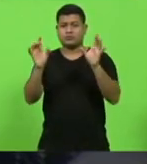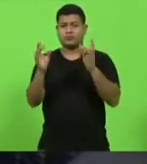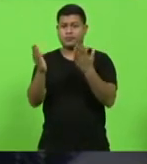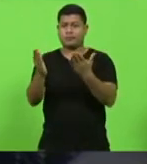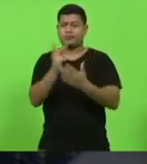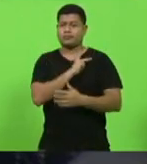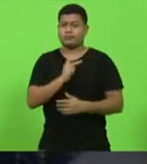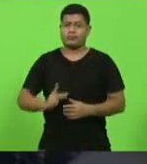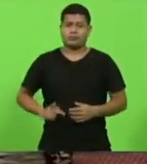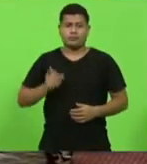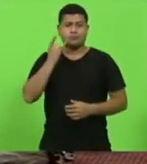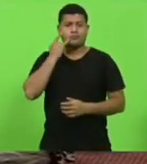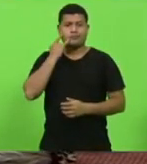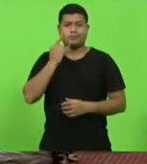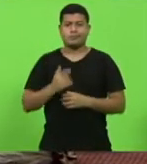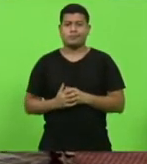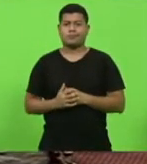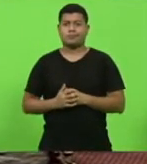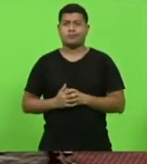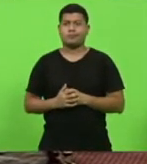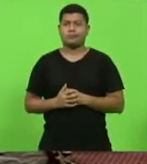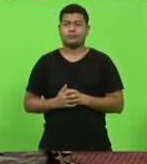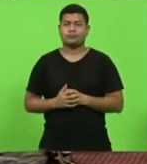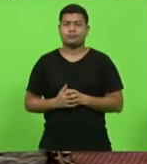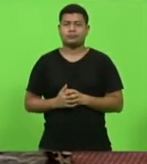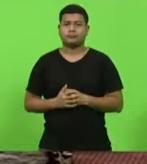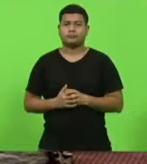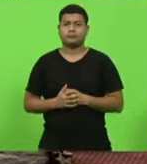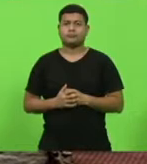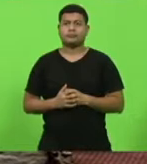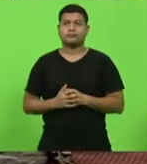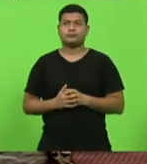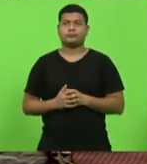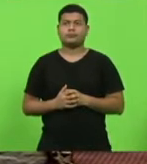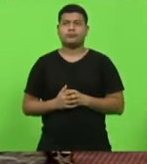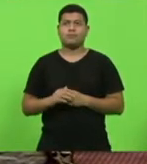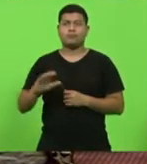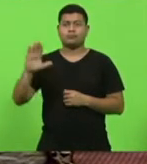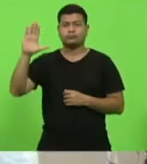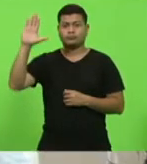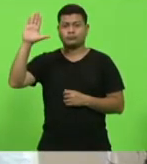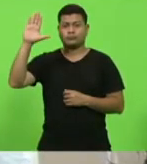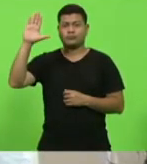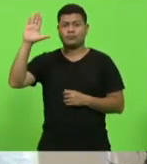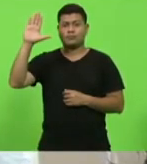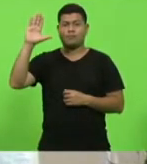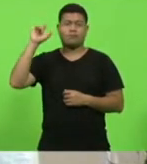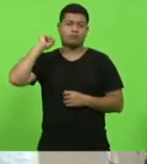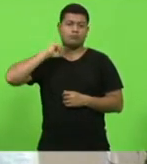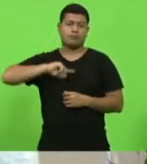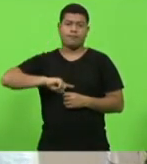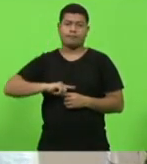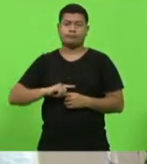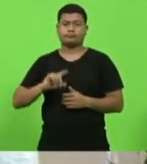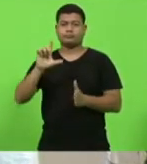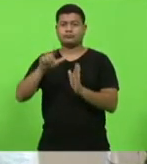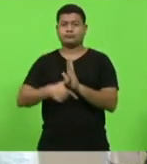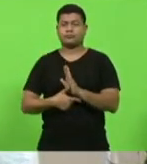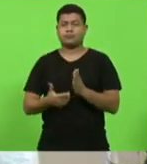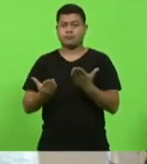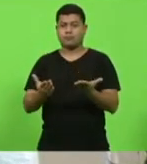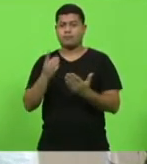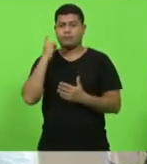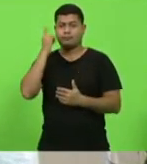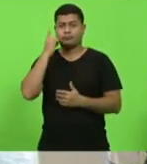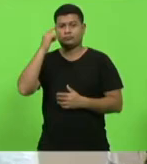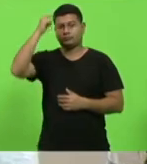Presidente Mauro Mauro o deputado Silvio dreveck na sequência deputado